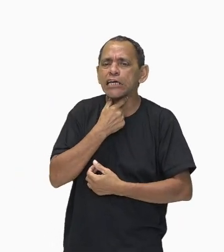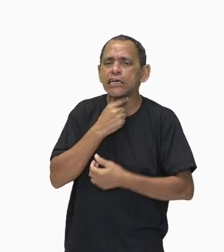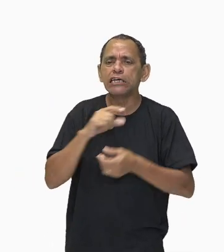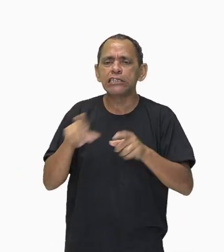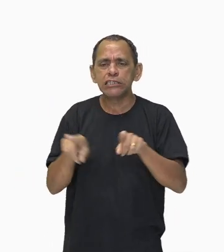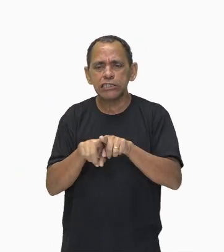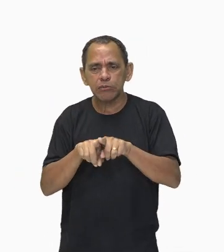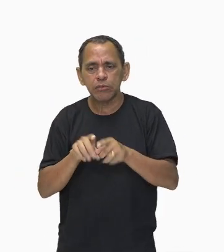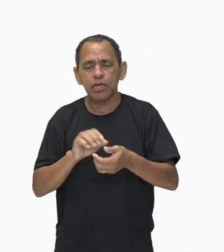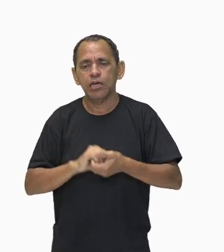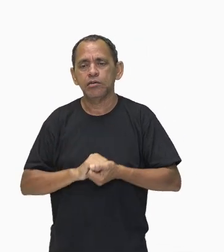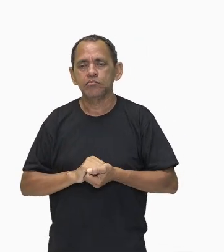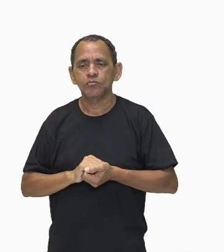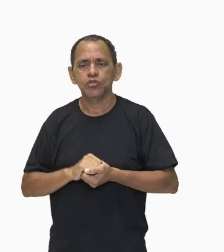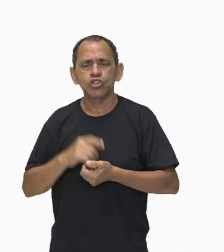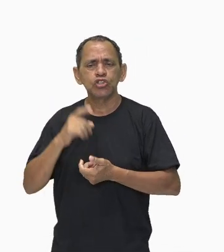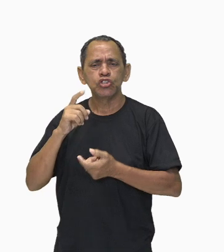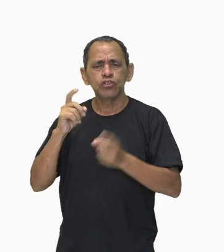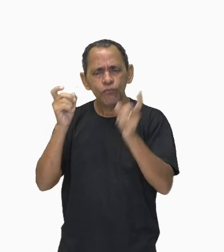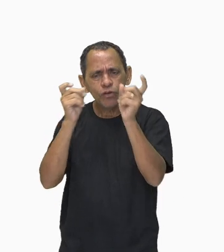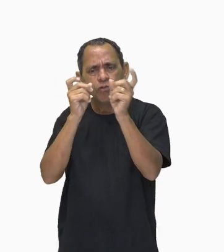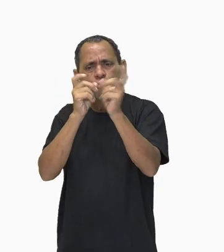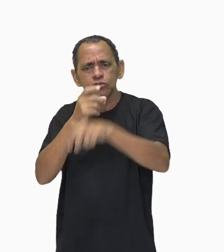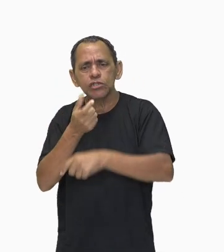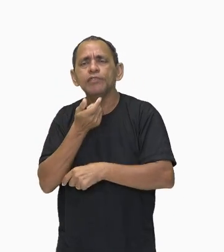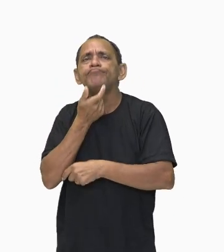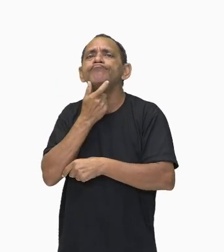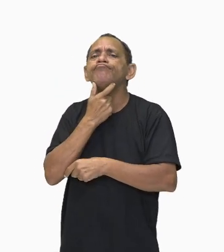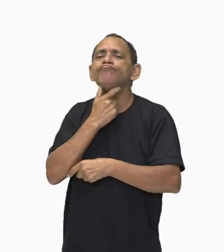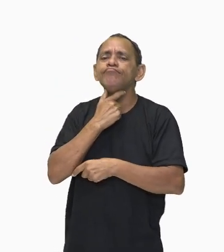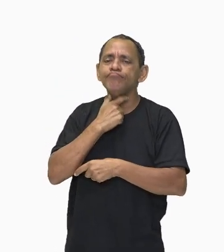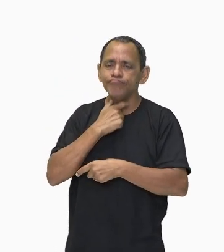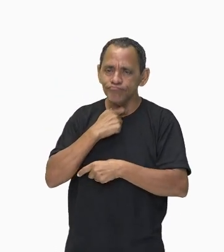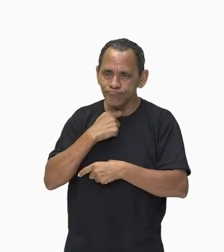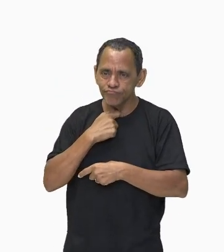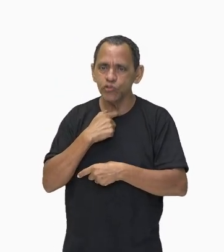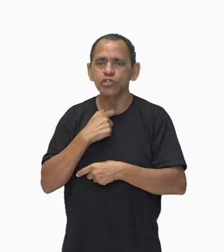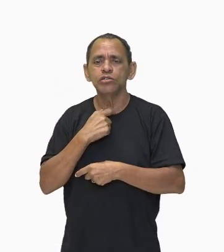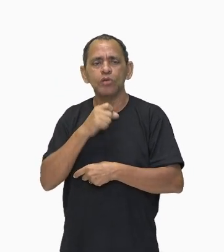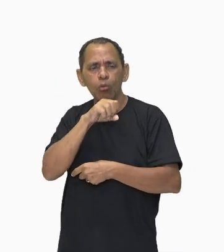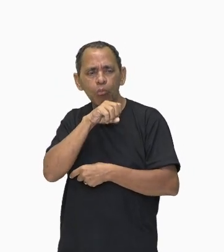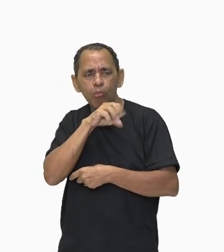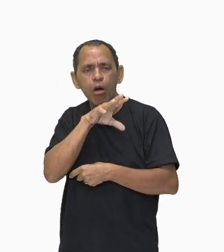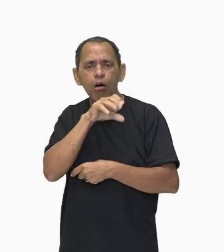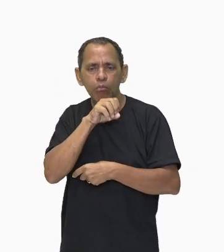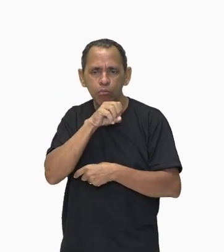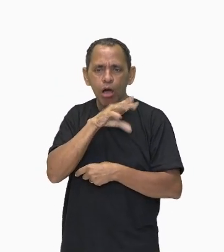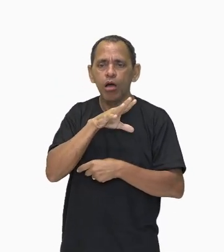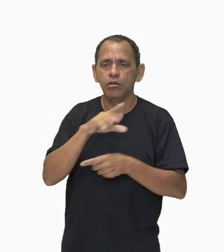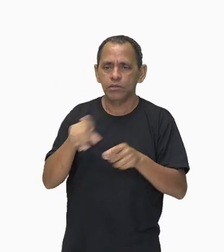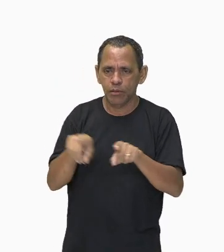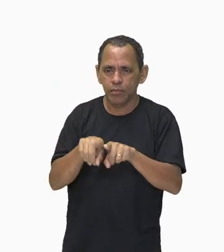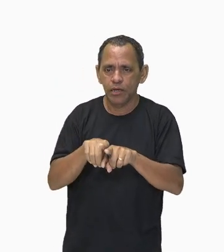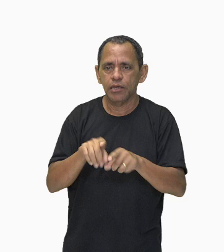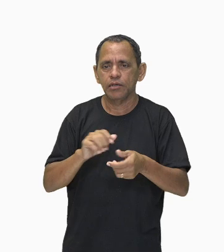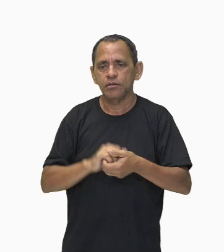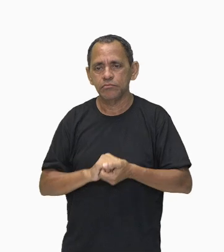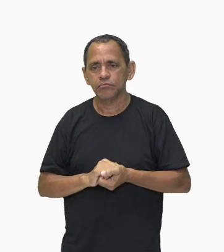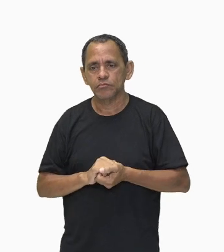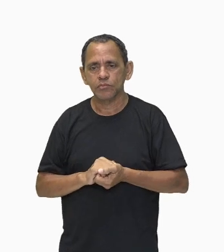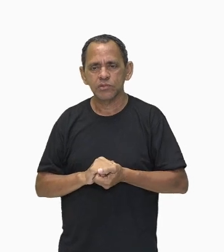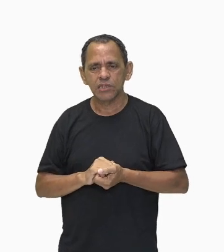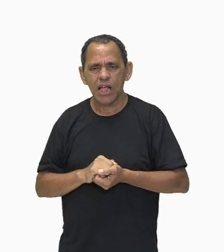garganta, dificuldade para engolir, tosse crônica, seca ou irritada, sabor